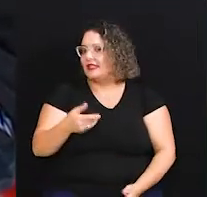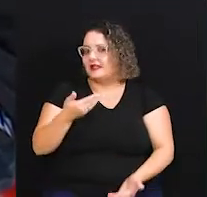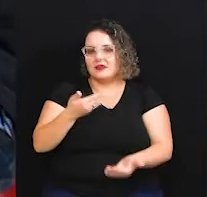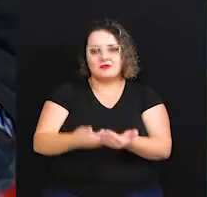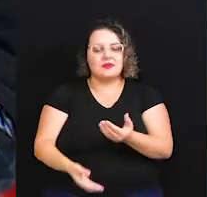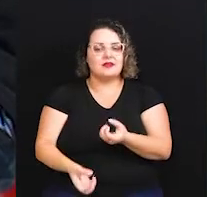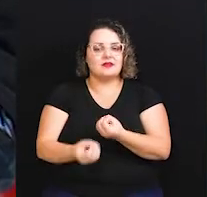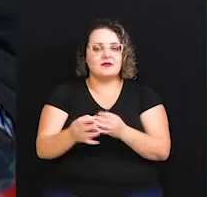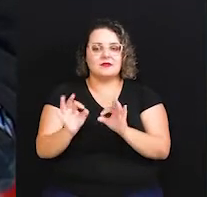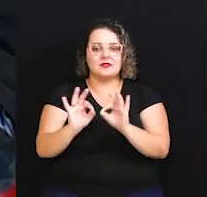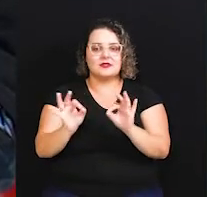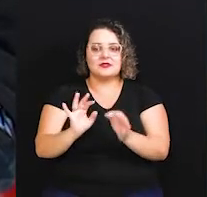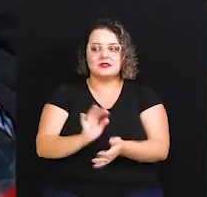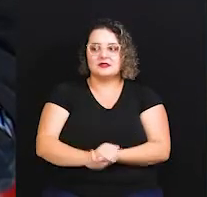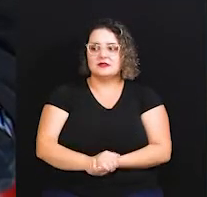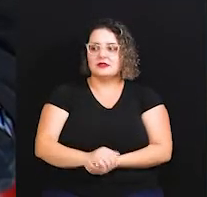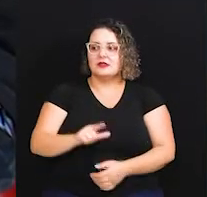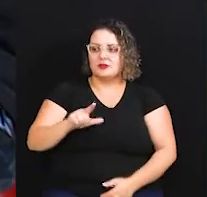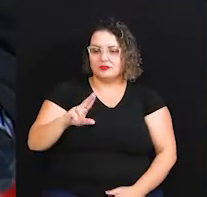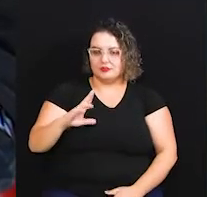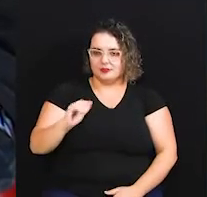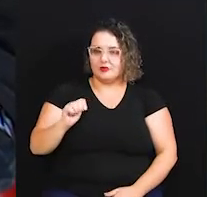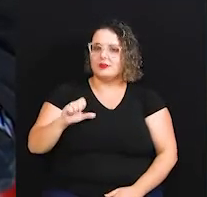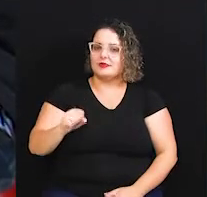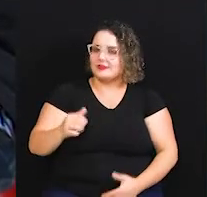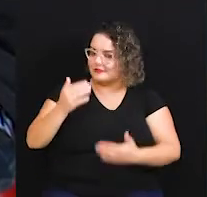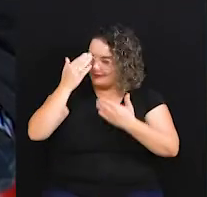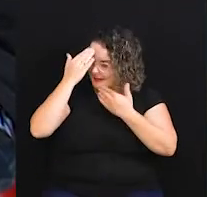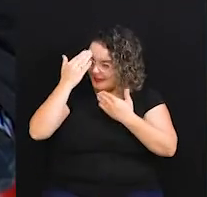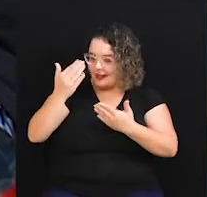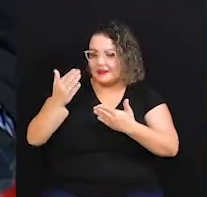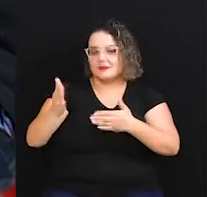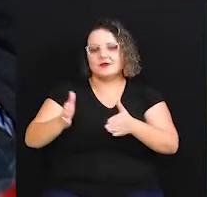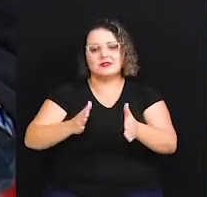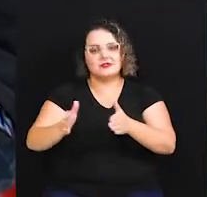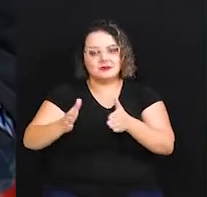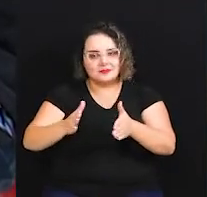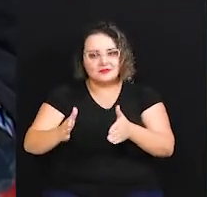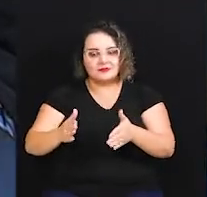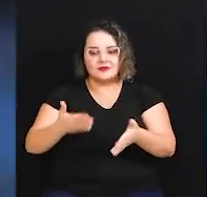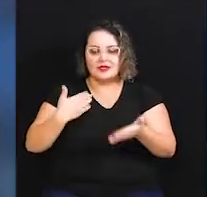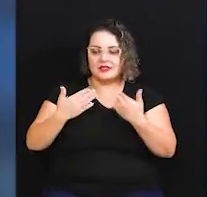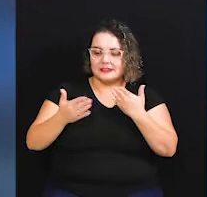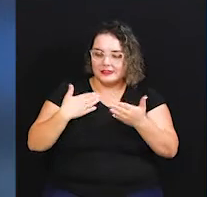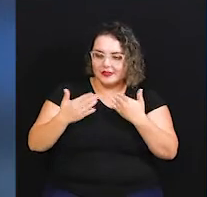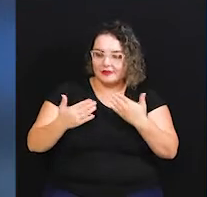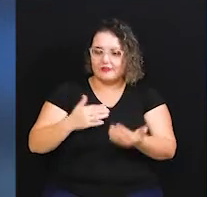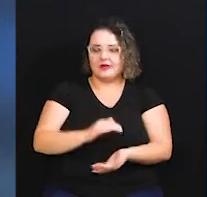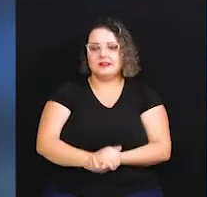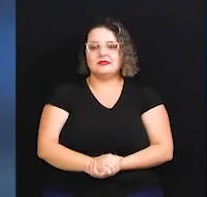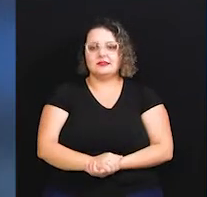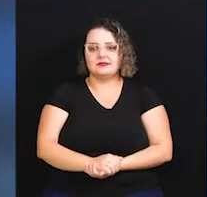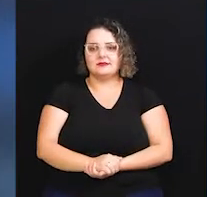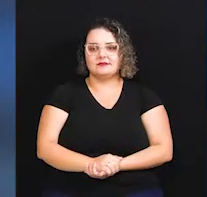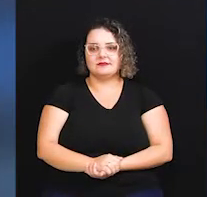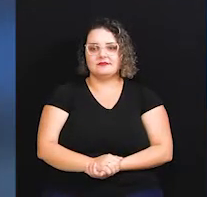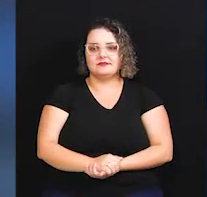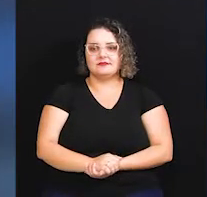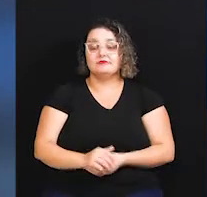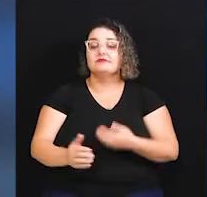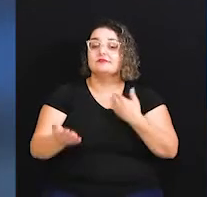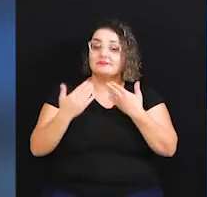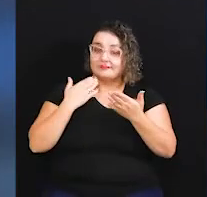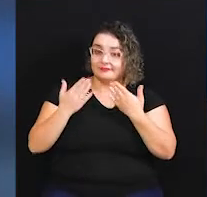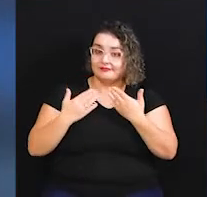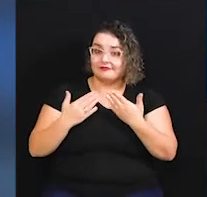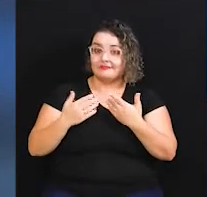ninguém perder nenhuma informação. Lucas, obrigada por esse momento, por essa conversa, que